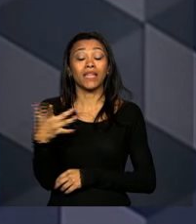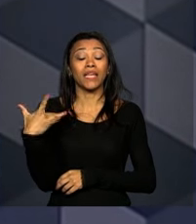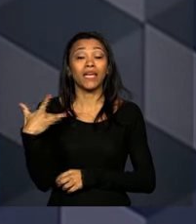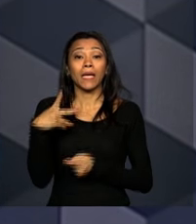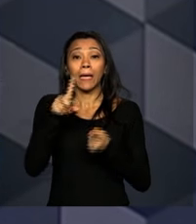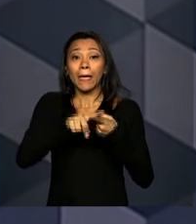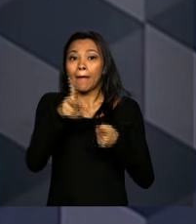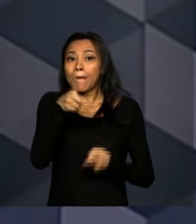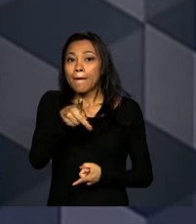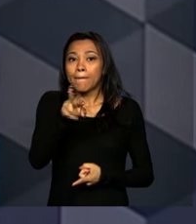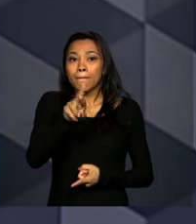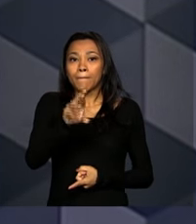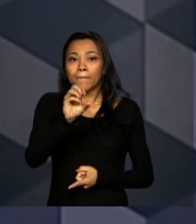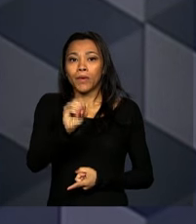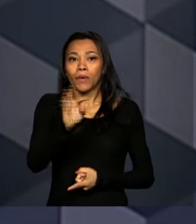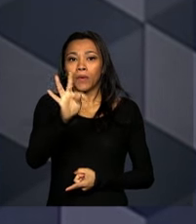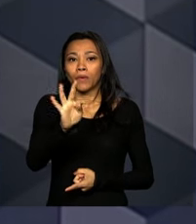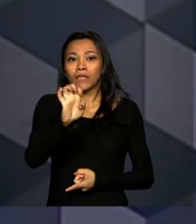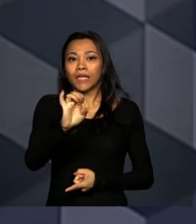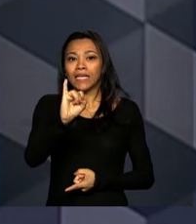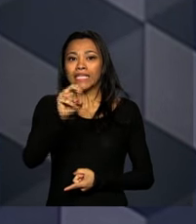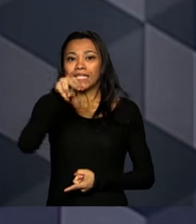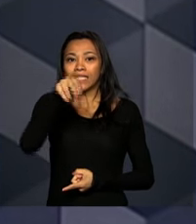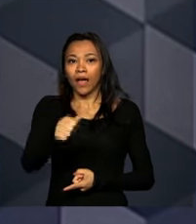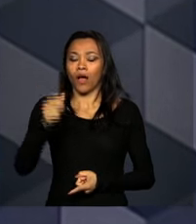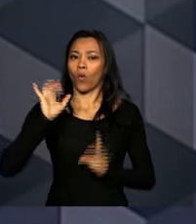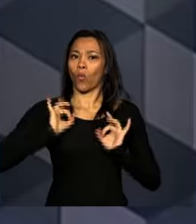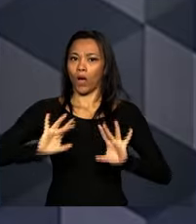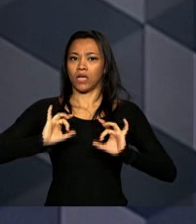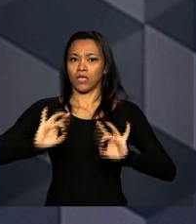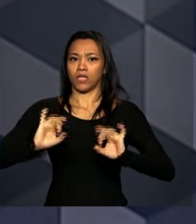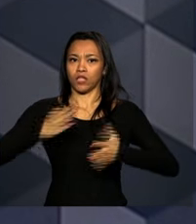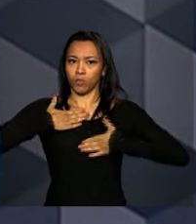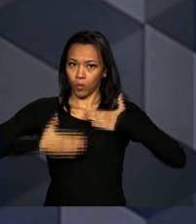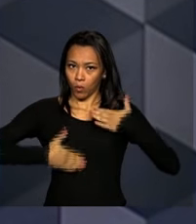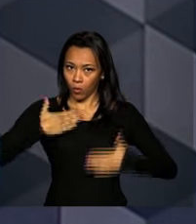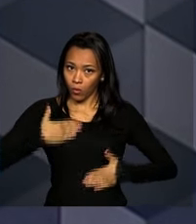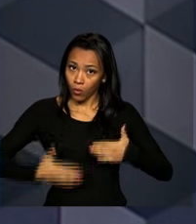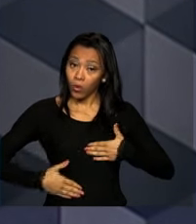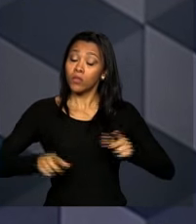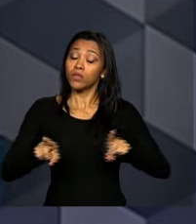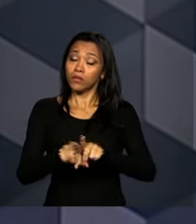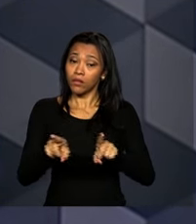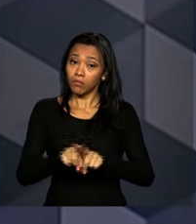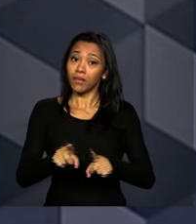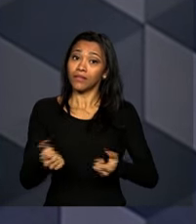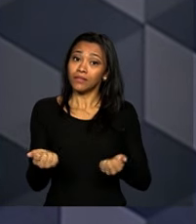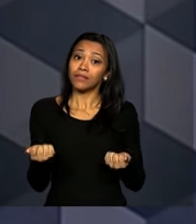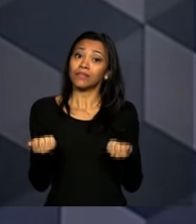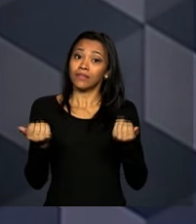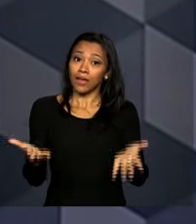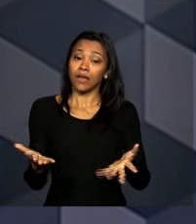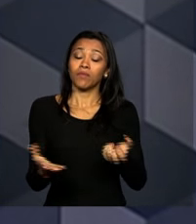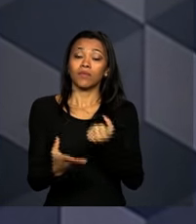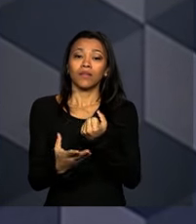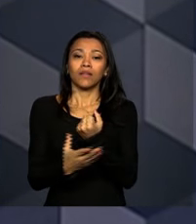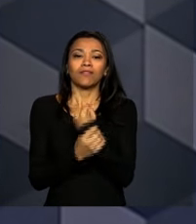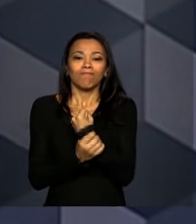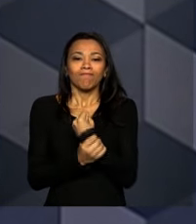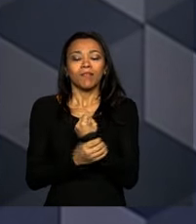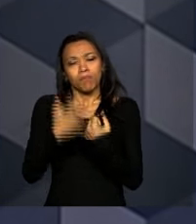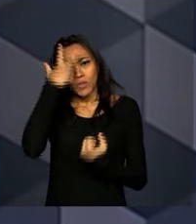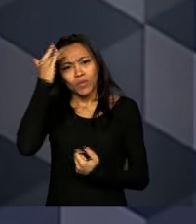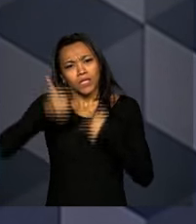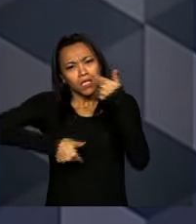de altíssima qualidade e porque garante a sobrevivência digna de muita gente que se dedica a essa